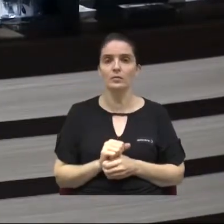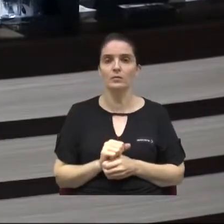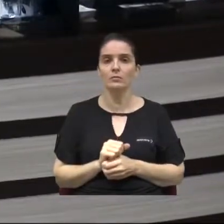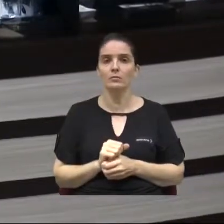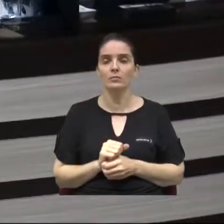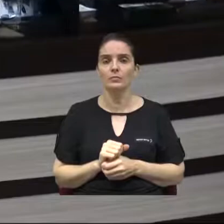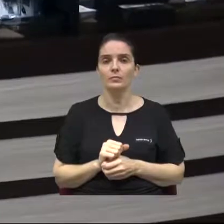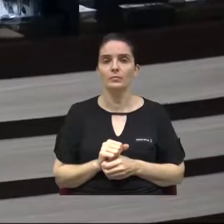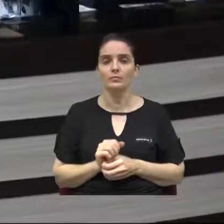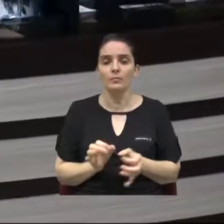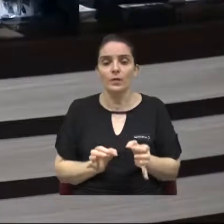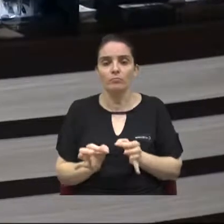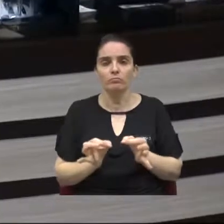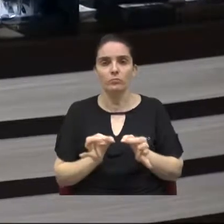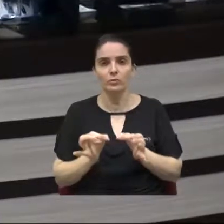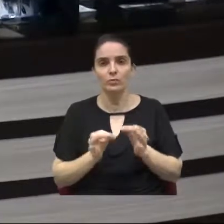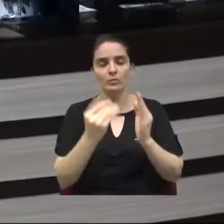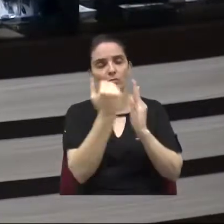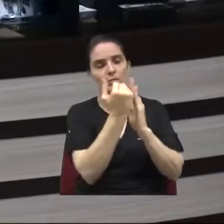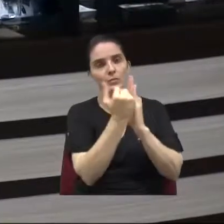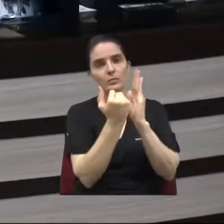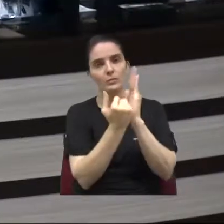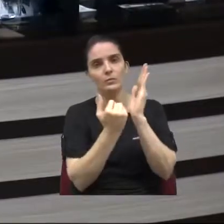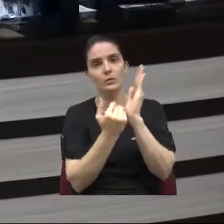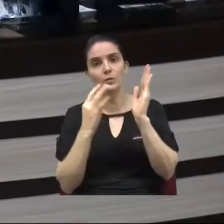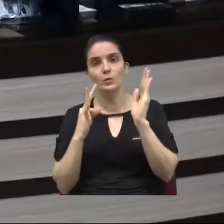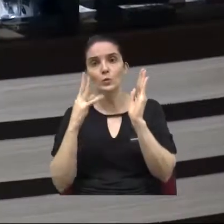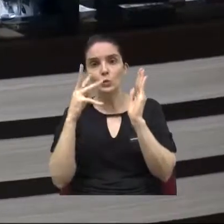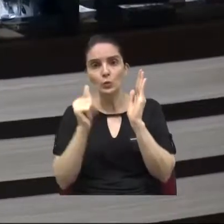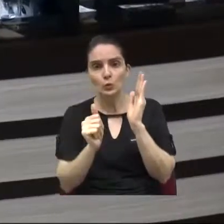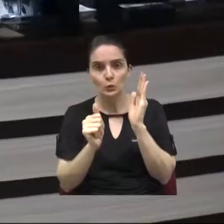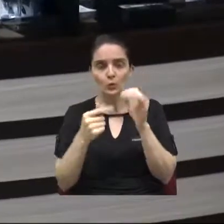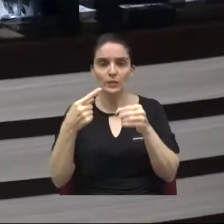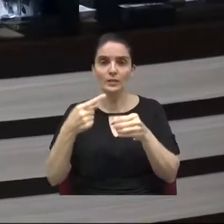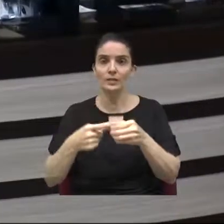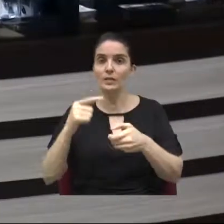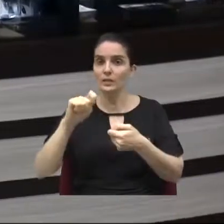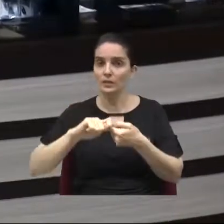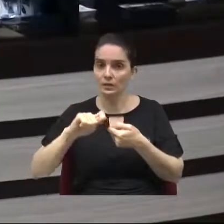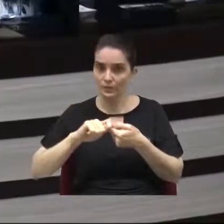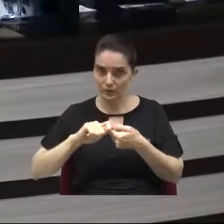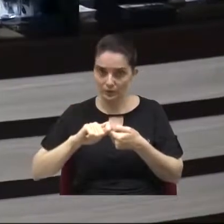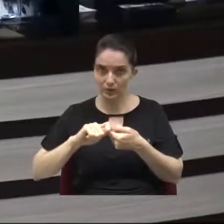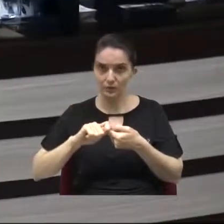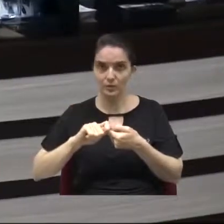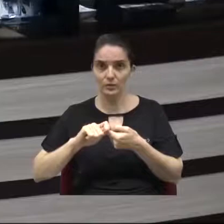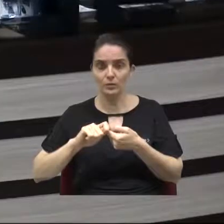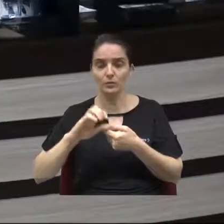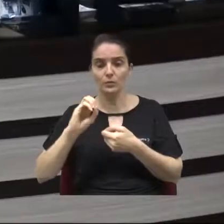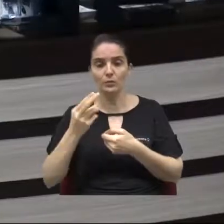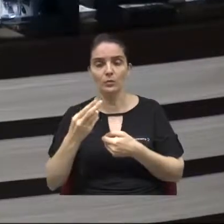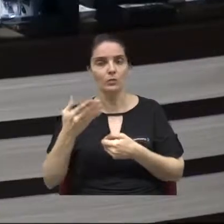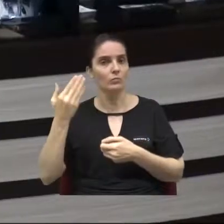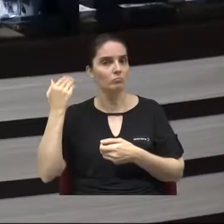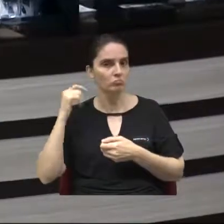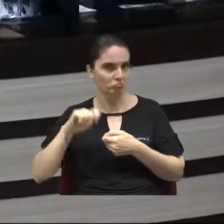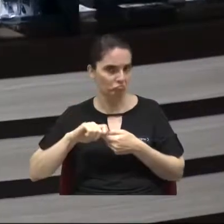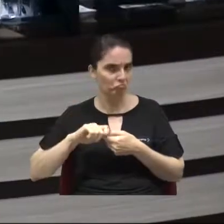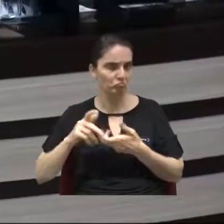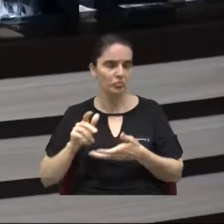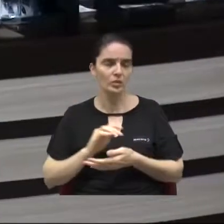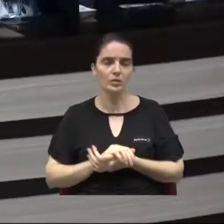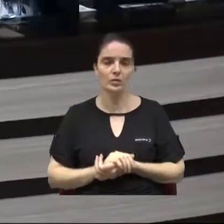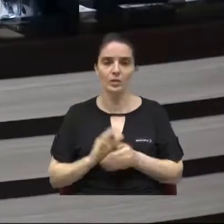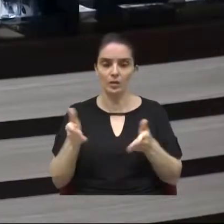onde fala tudo que a cidade está fazendo, o que foi feito e o que está fazendo. O que me deixa mais alegre